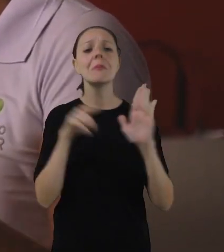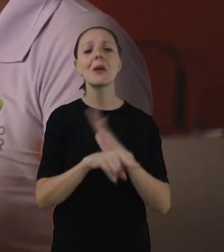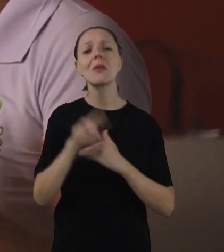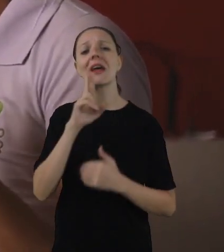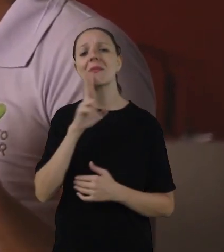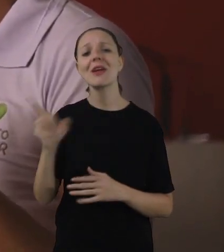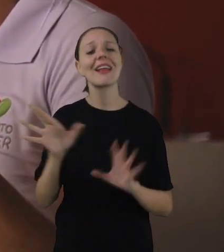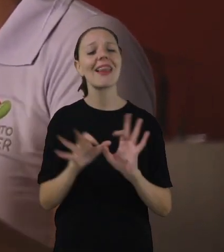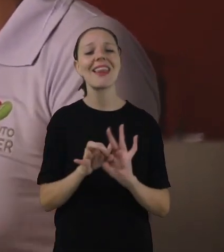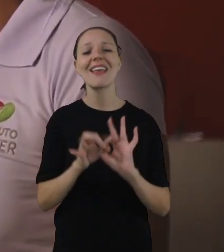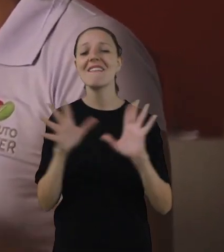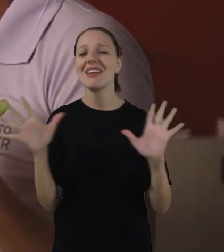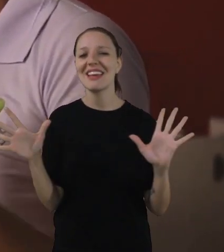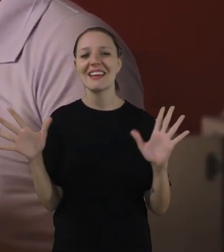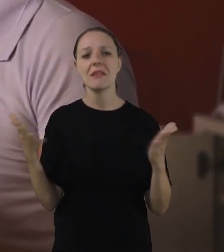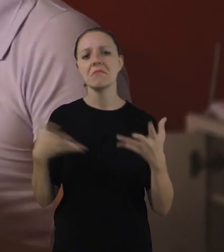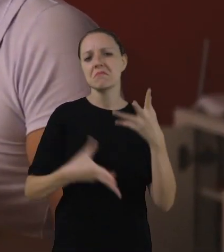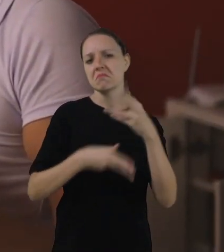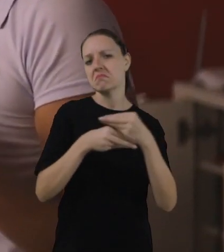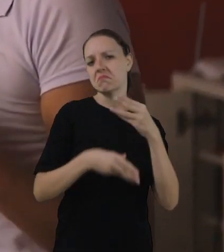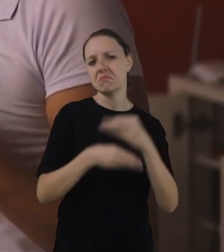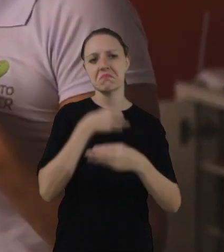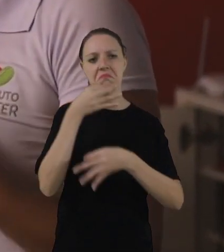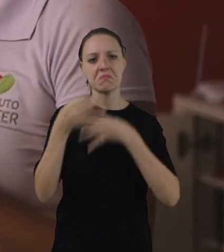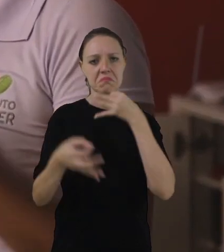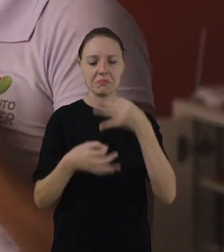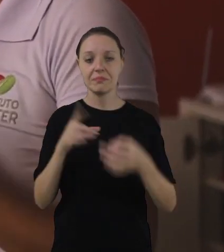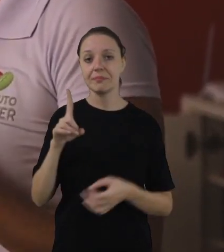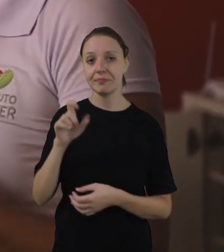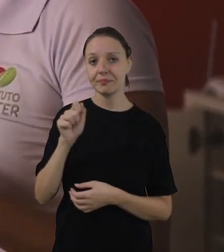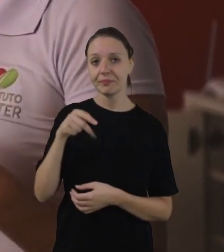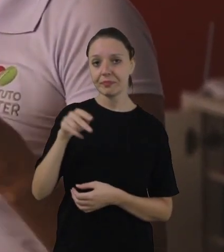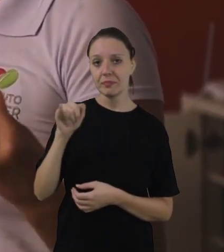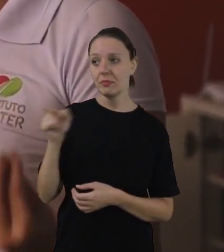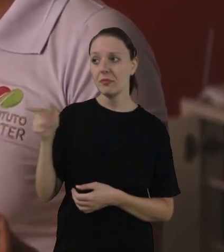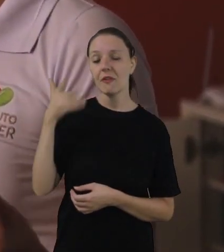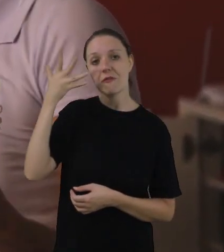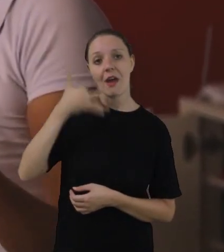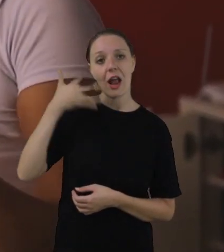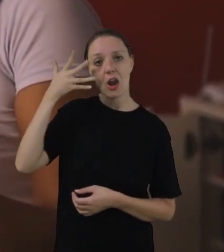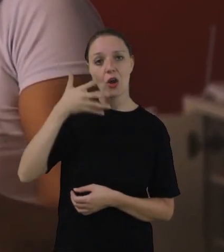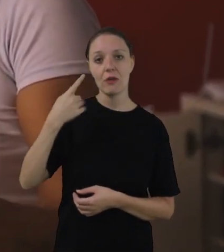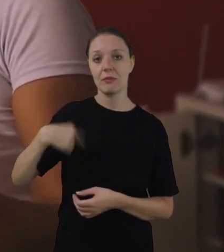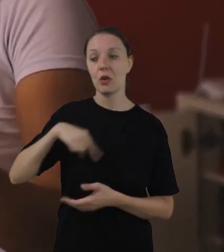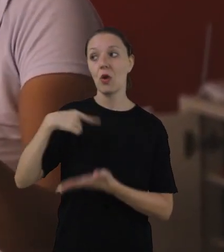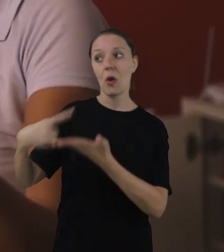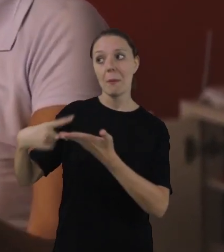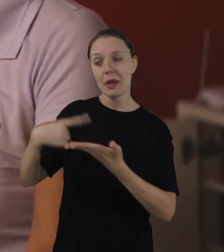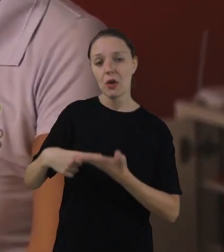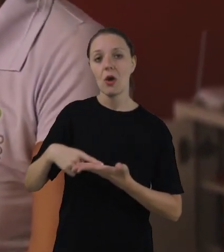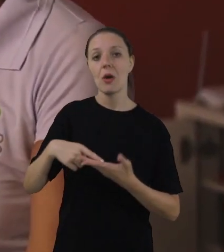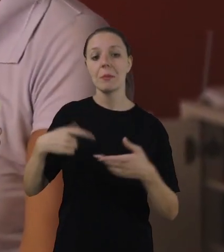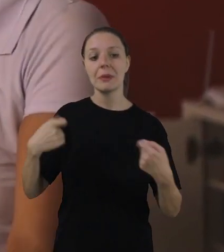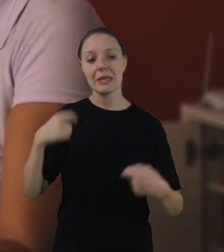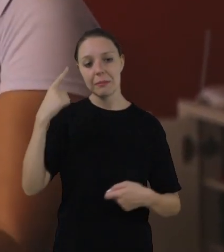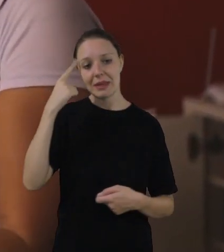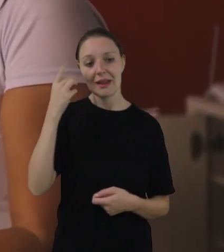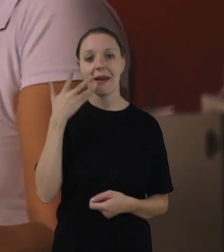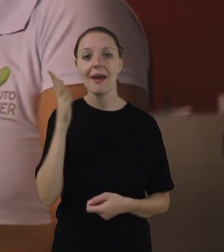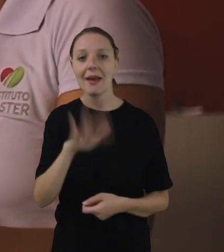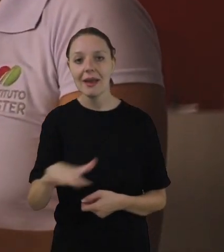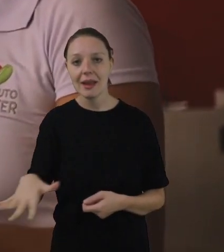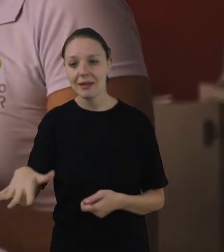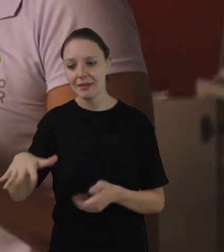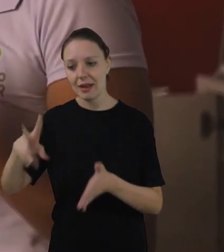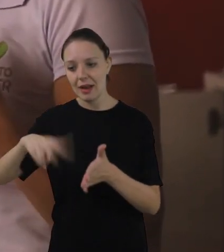para quem quer fazer algumas colocações. A fala da Dani, quando a gente combinou de a gente correlacionar os pequenos leitores com os